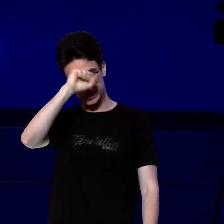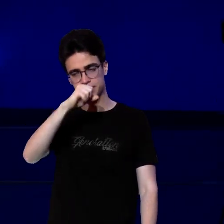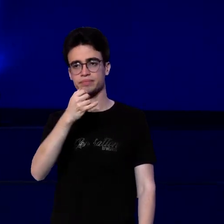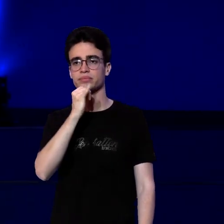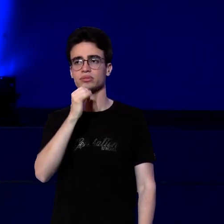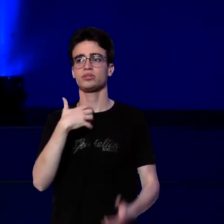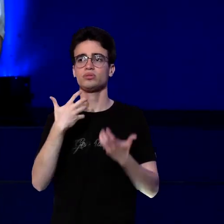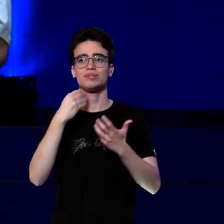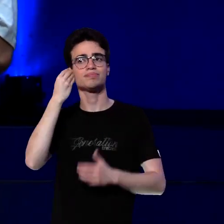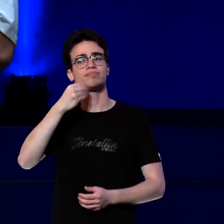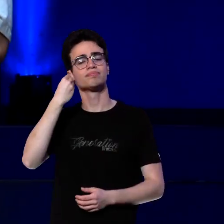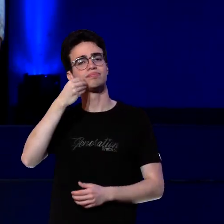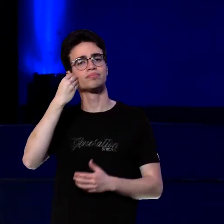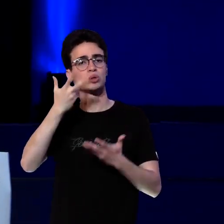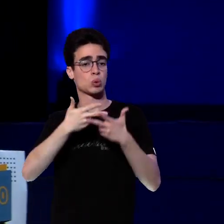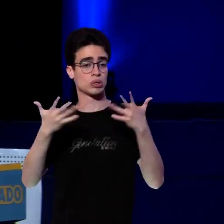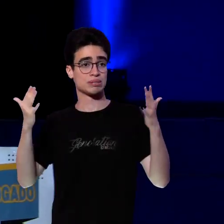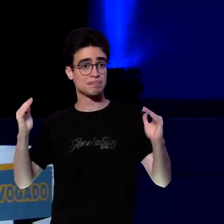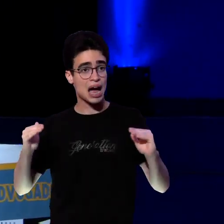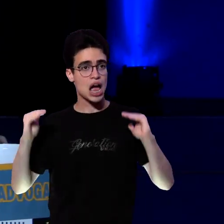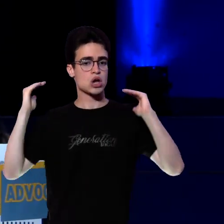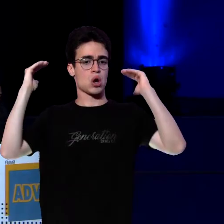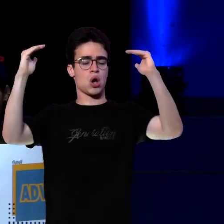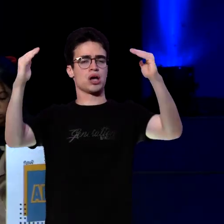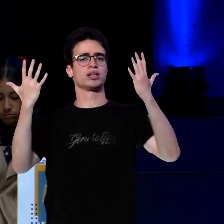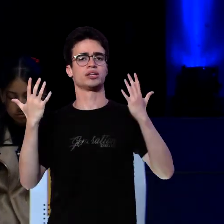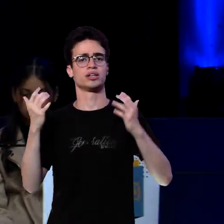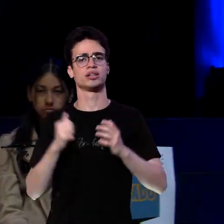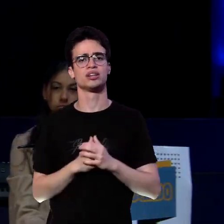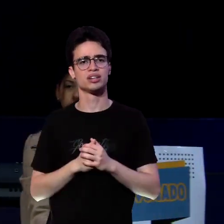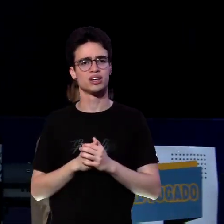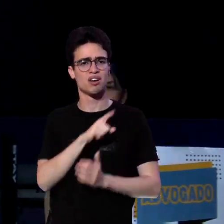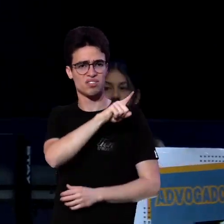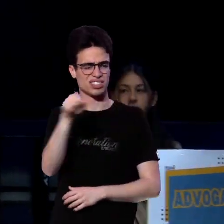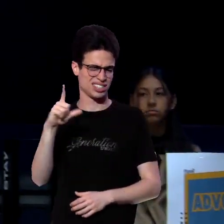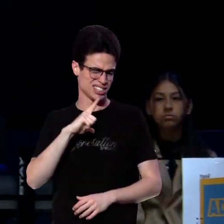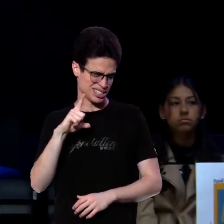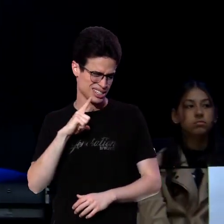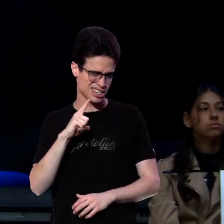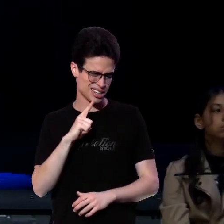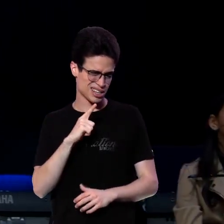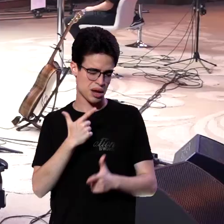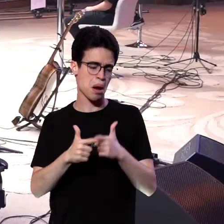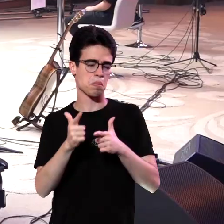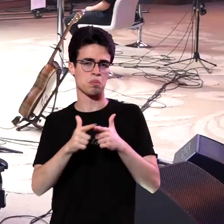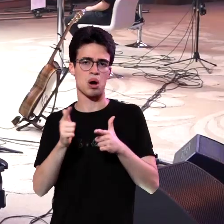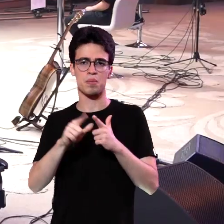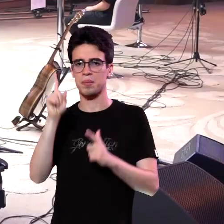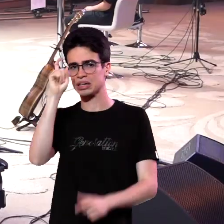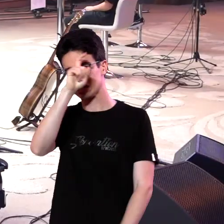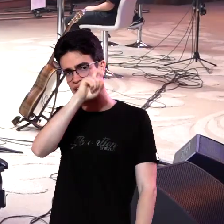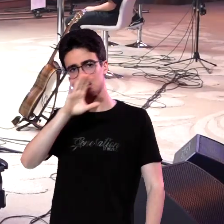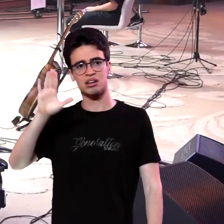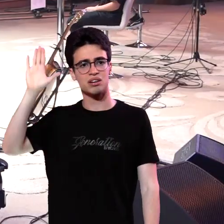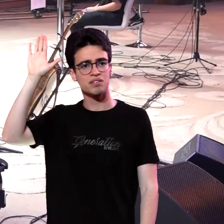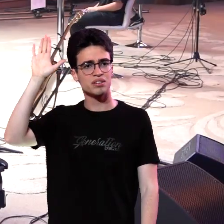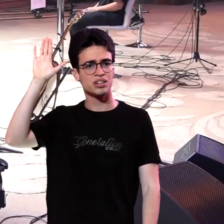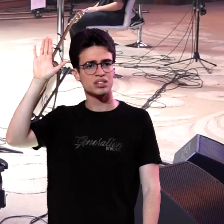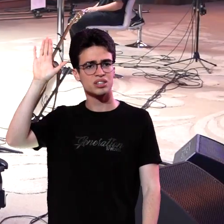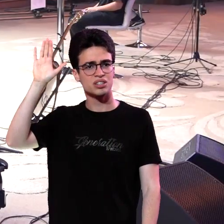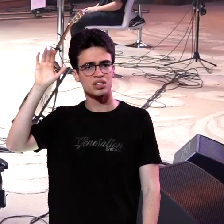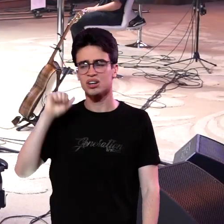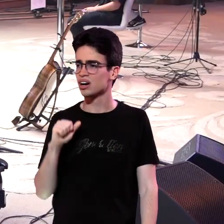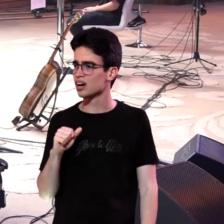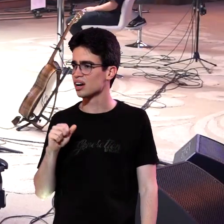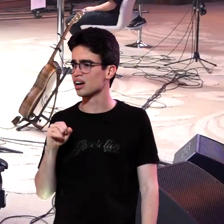coisas maiores com Deus em meio ao sofrimento, quem aqui está passando por alguma coisa difícil? Deixa eu ver. A